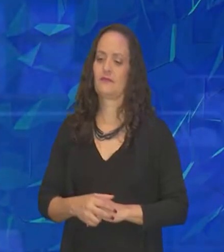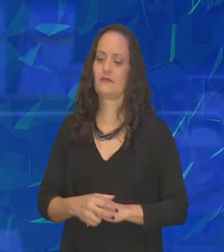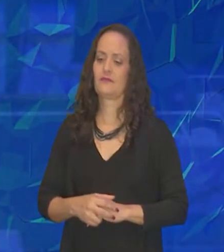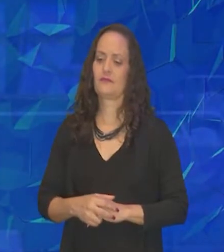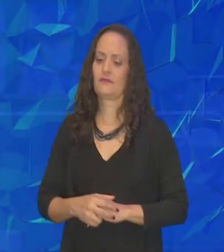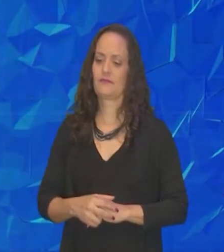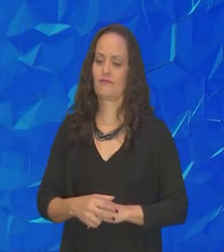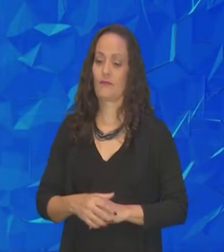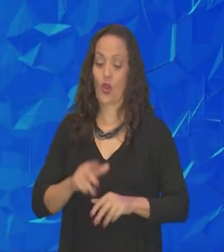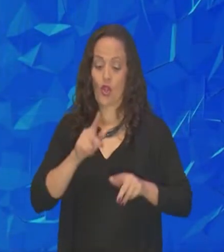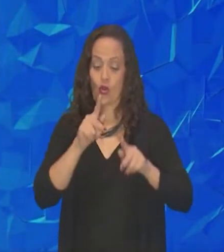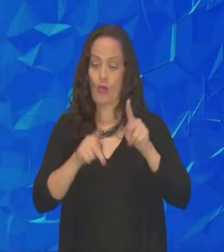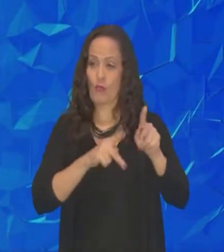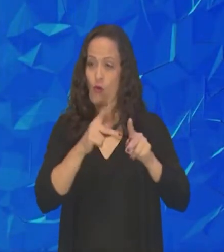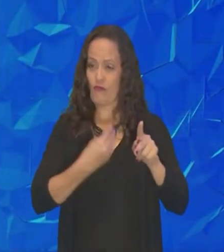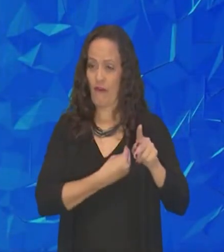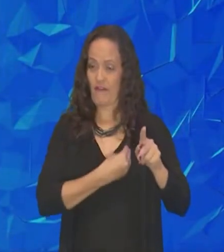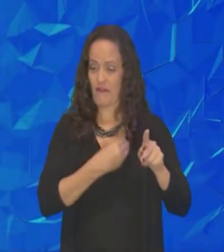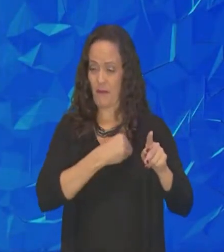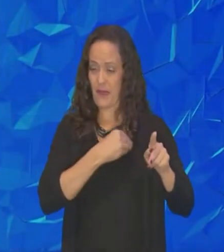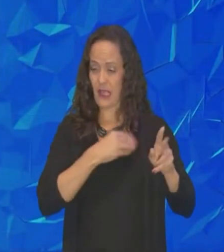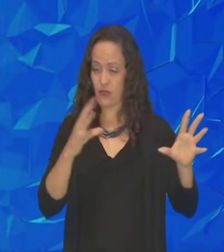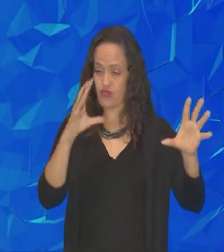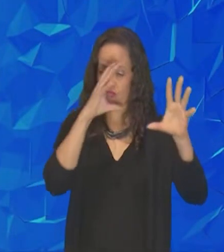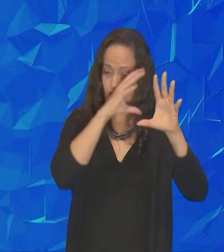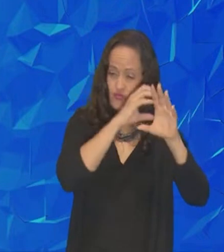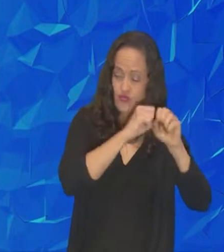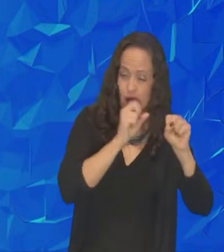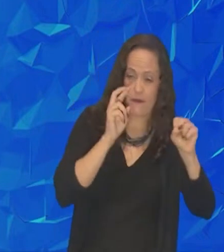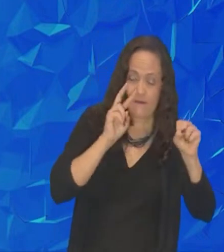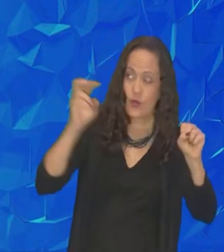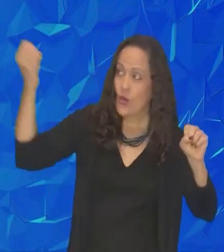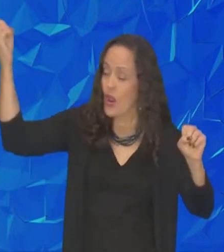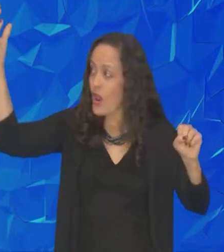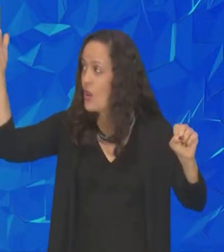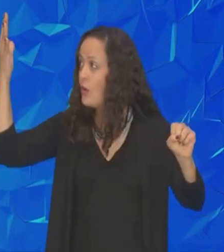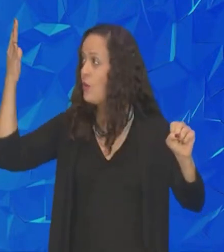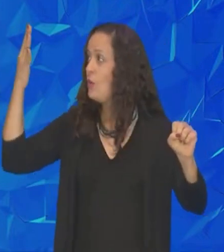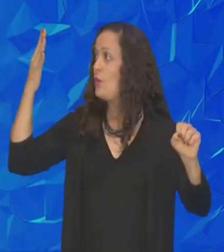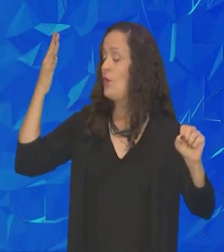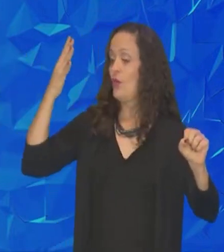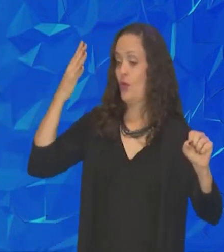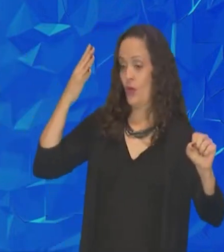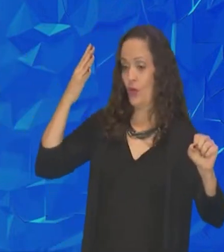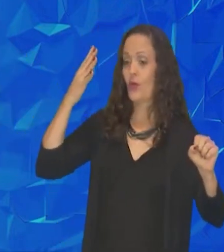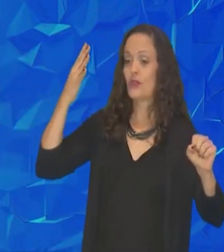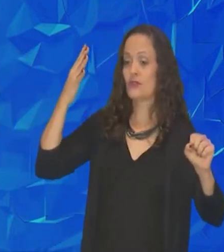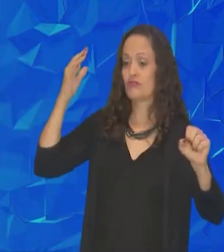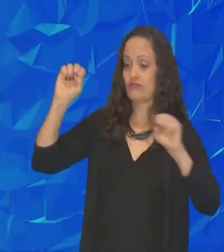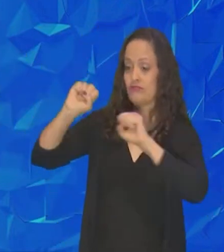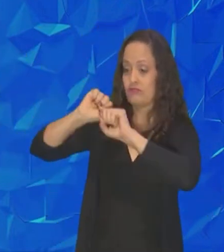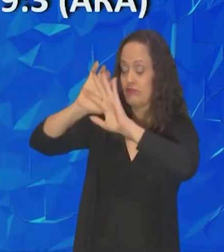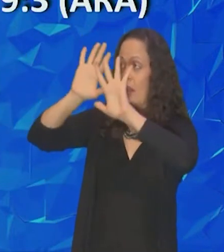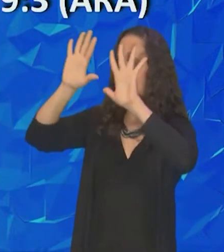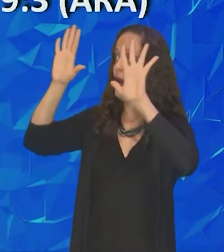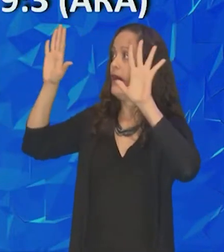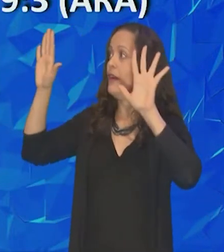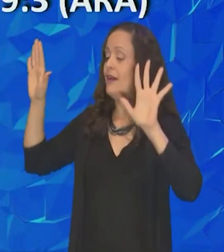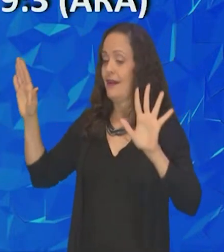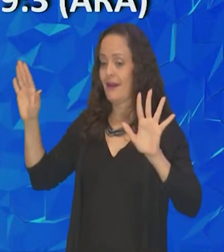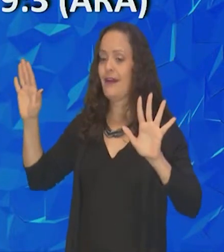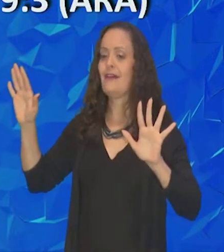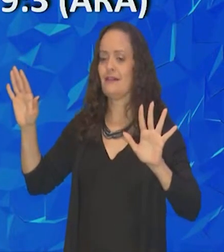o povo que andava em trevas viu grande luz, e aos que viviam na região da sombra da morte, resplandeceu-lhe a luz.